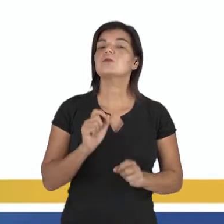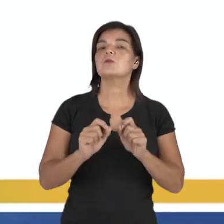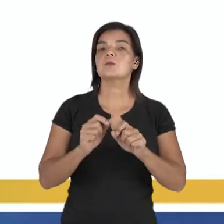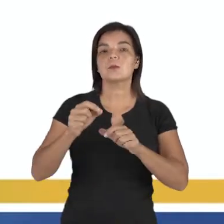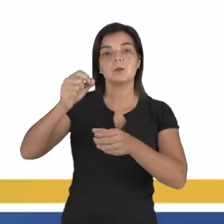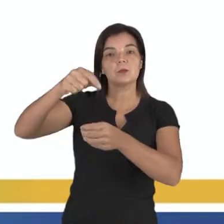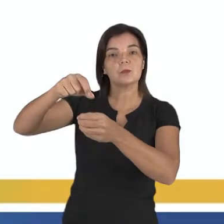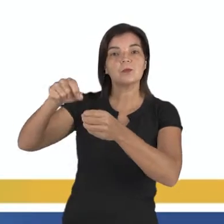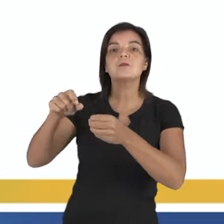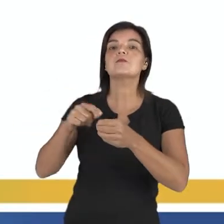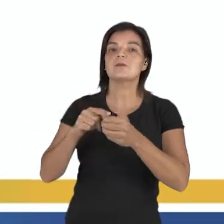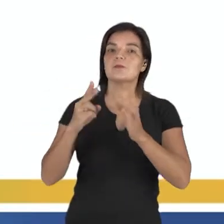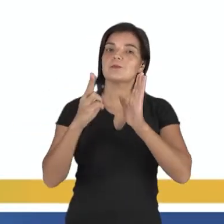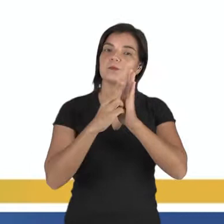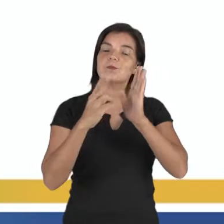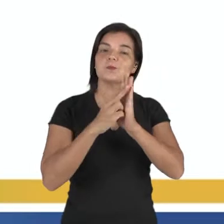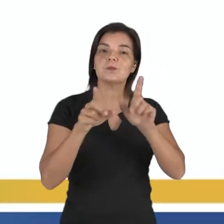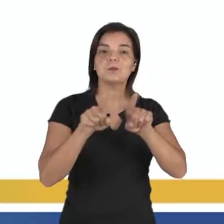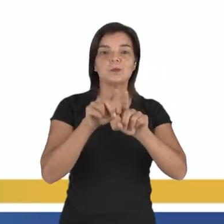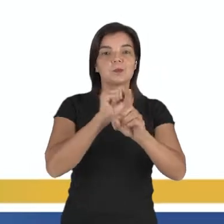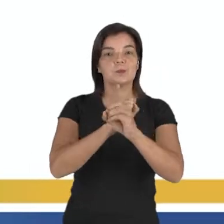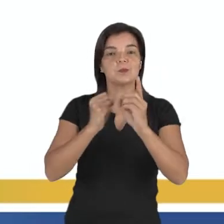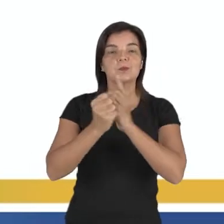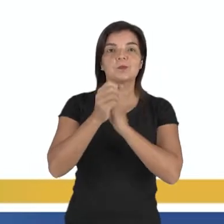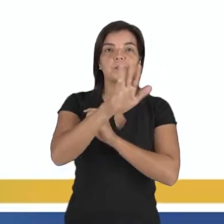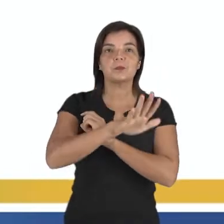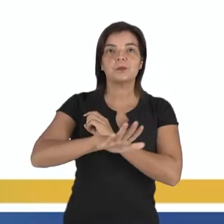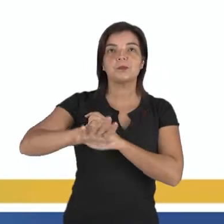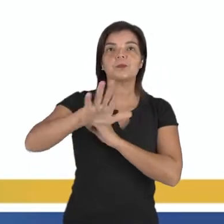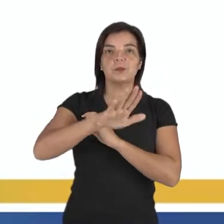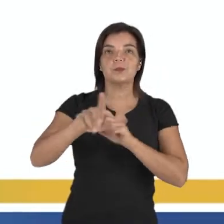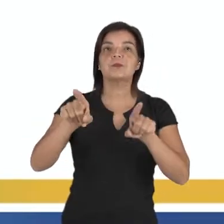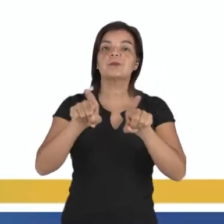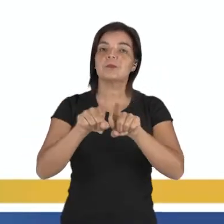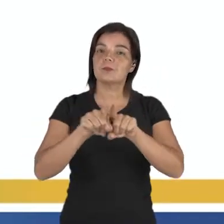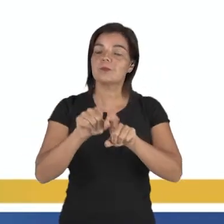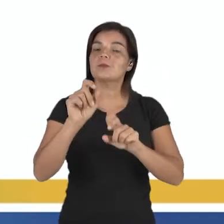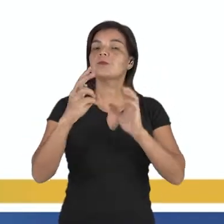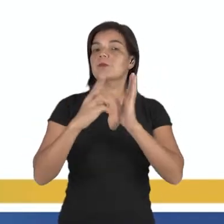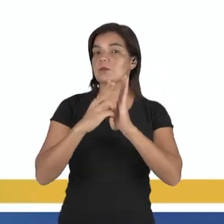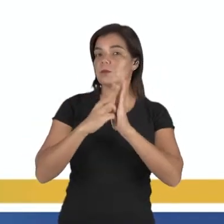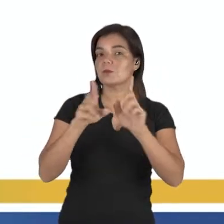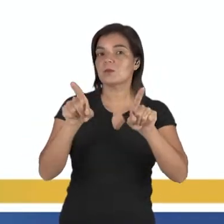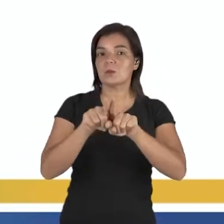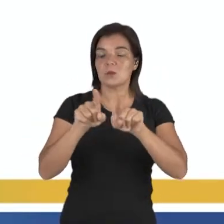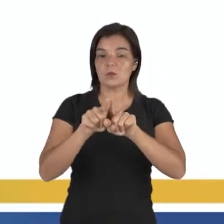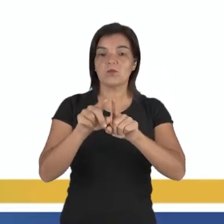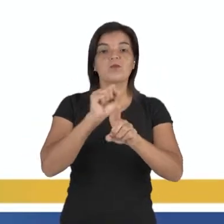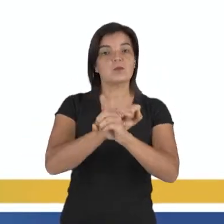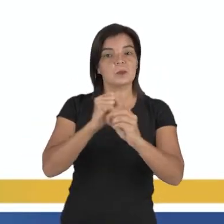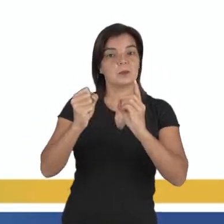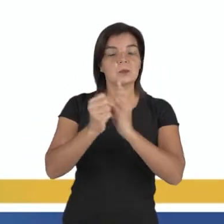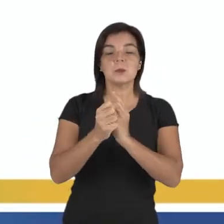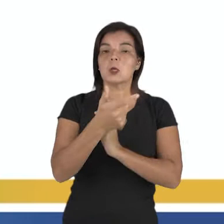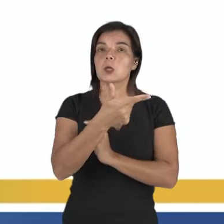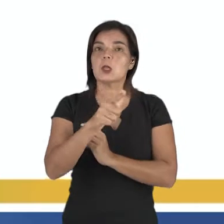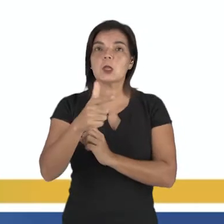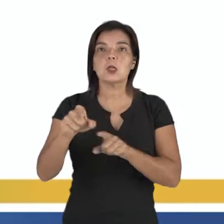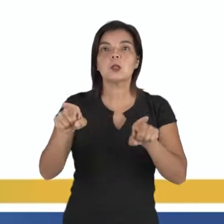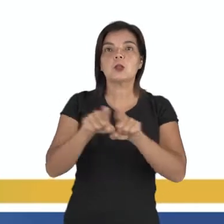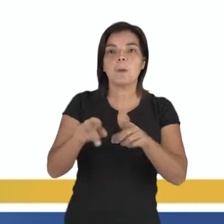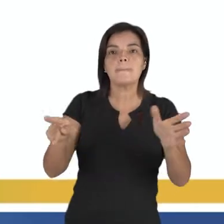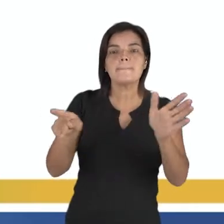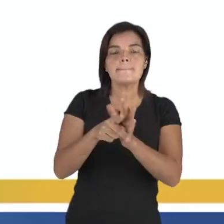indígena. De modo geral, as sociedades indígenas são sociedades sem propriedade privada, de